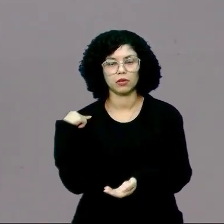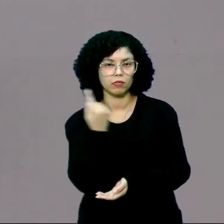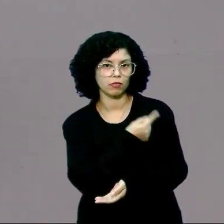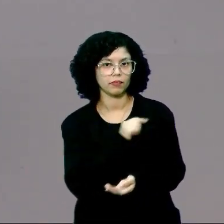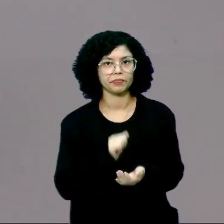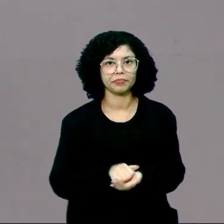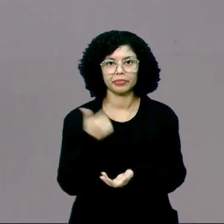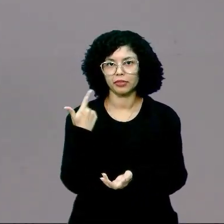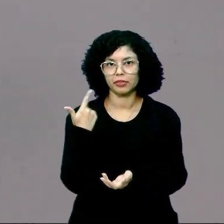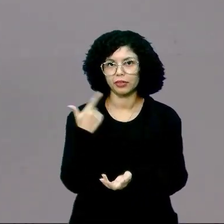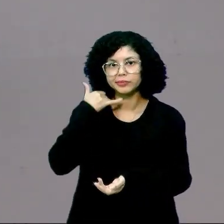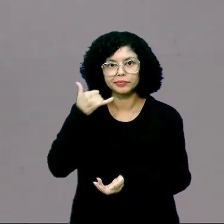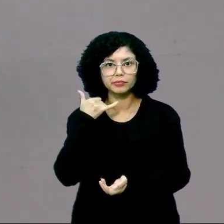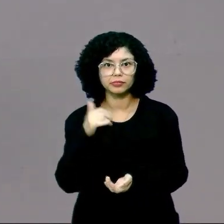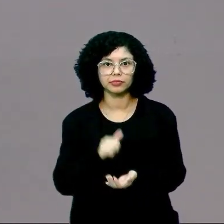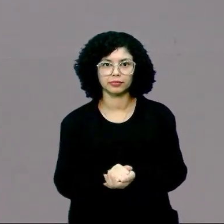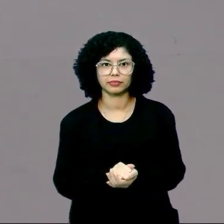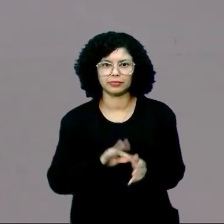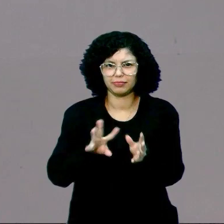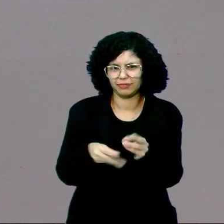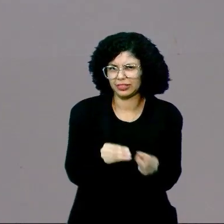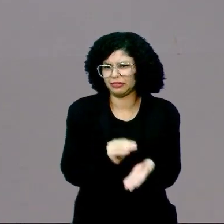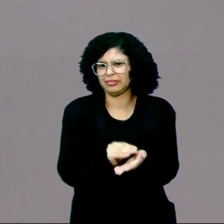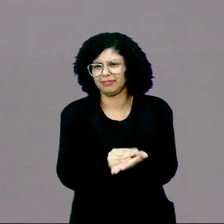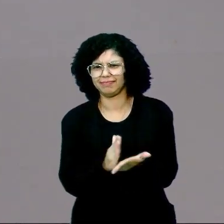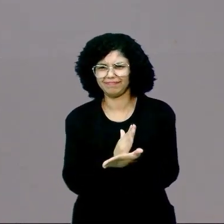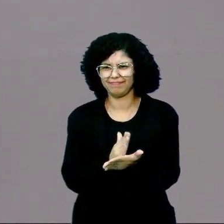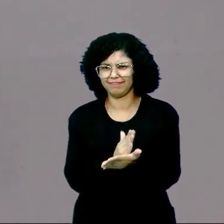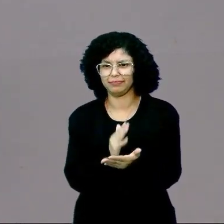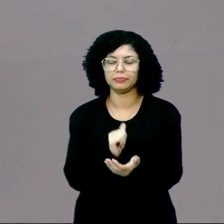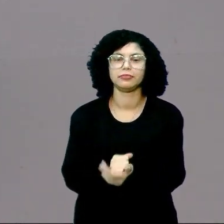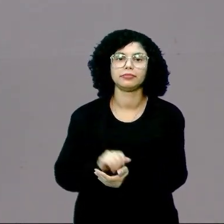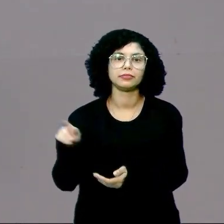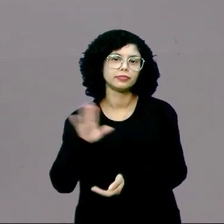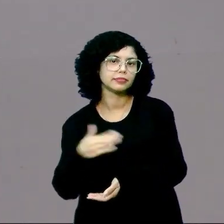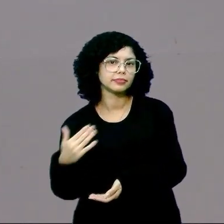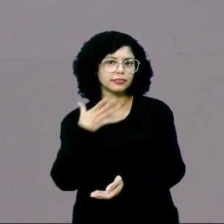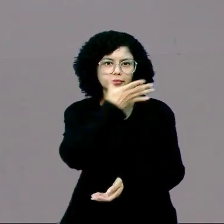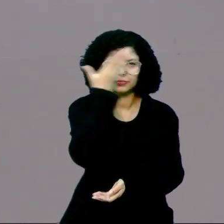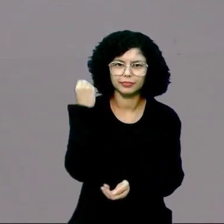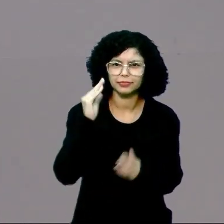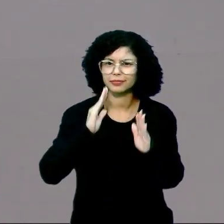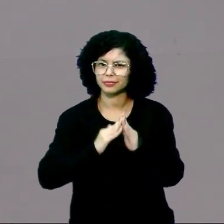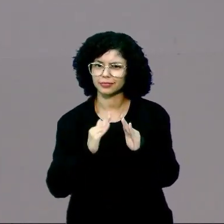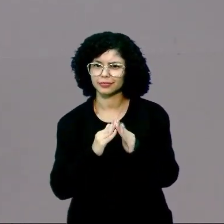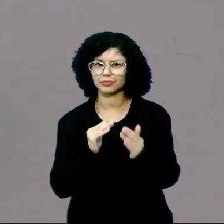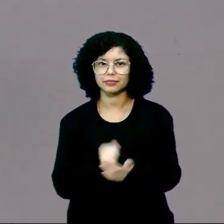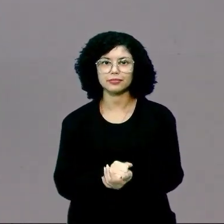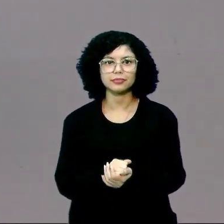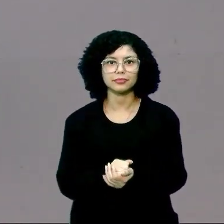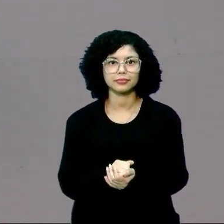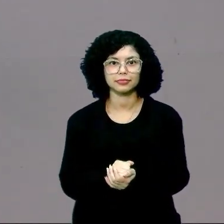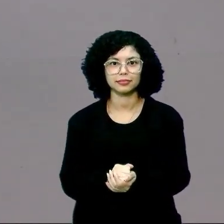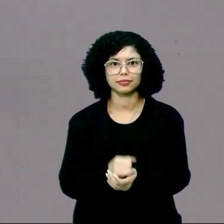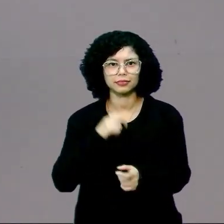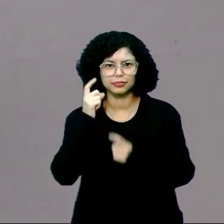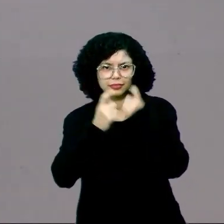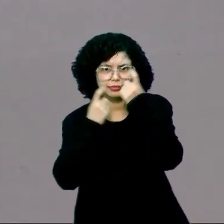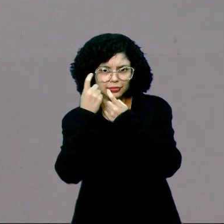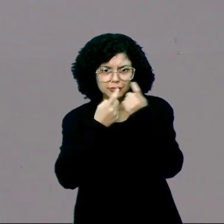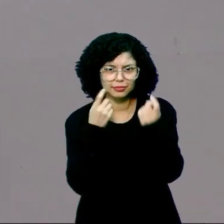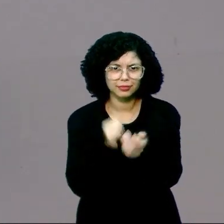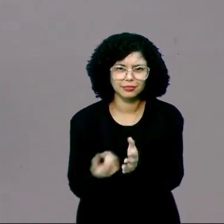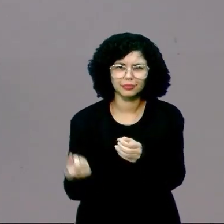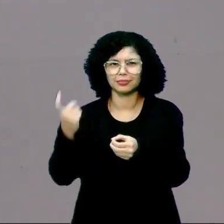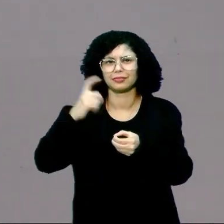gente sem celular, a gente se sente meio incompleto, né? Quando nós esquecemos o telefone em casa, bate logo aquela preocupação, nossa,